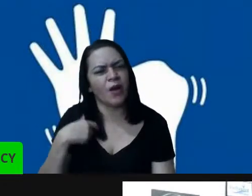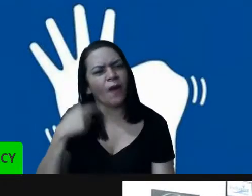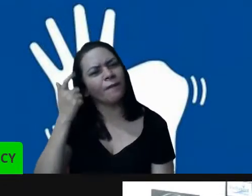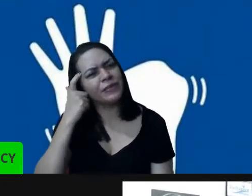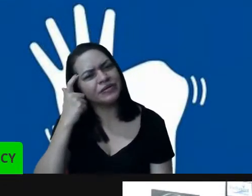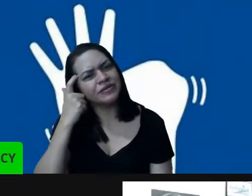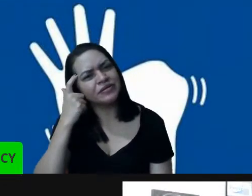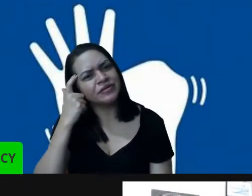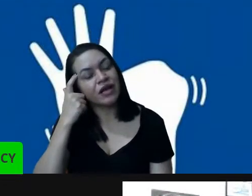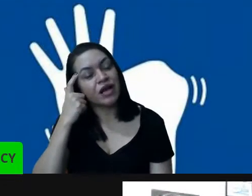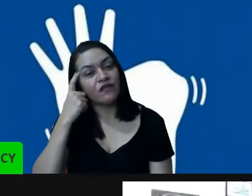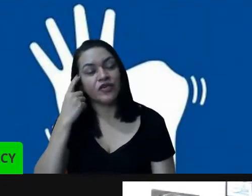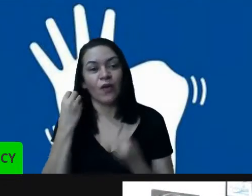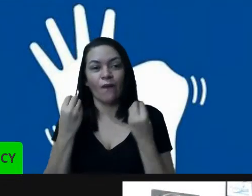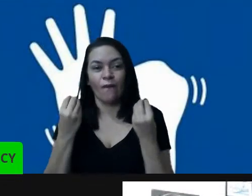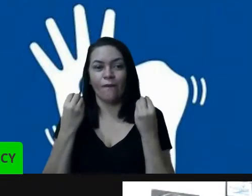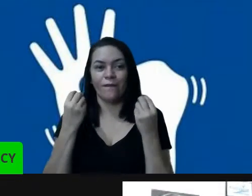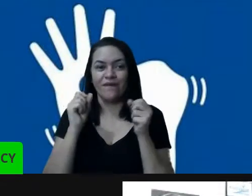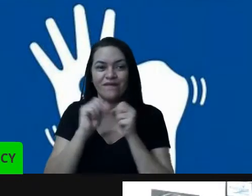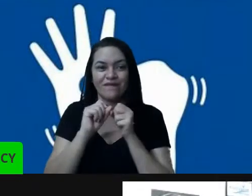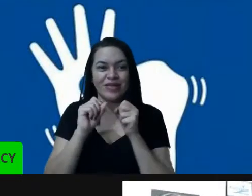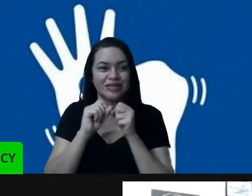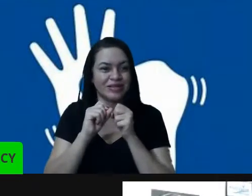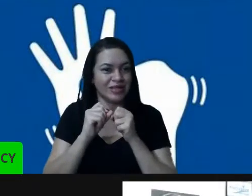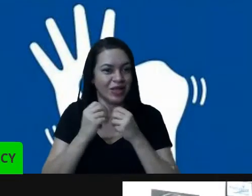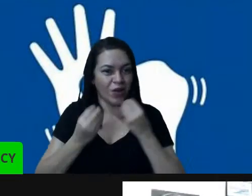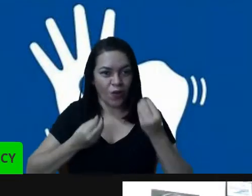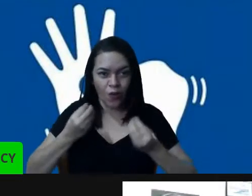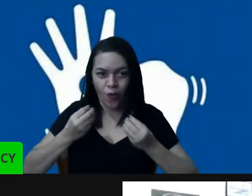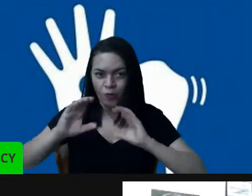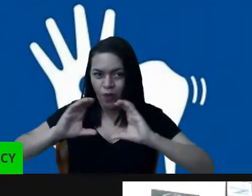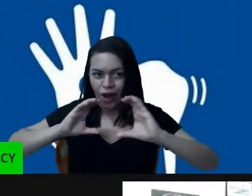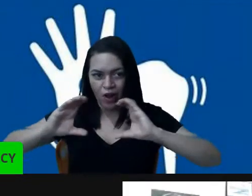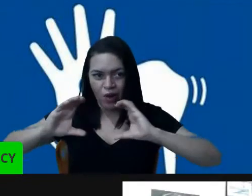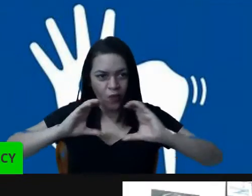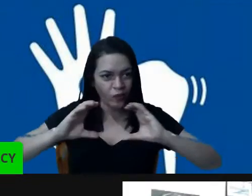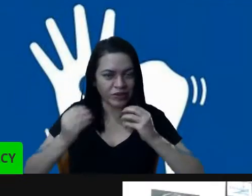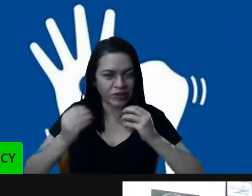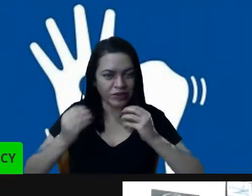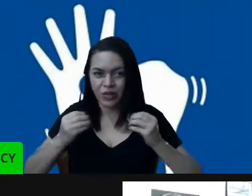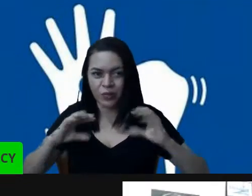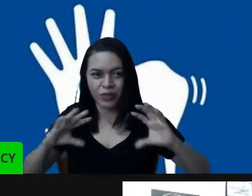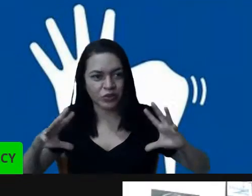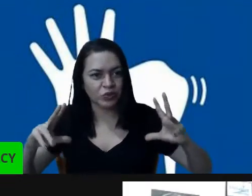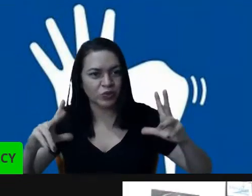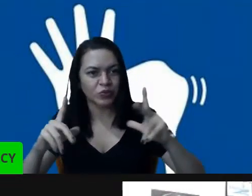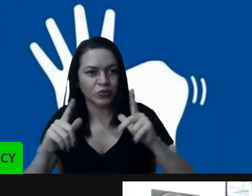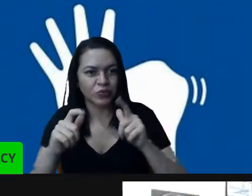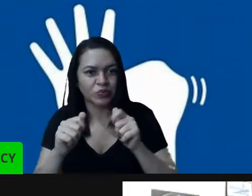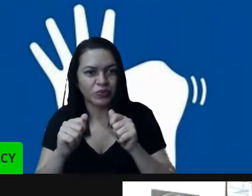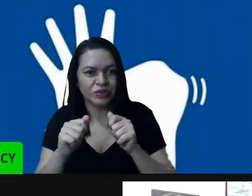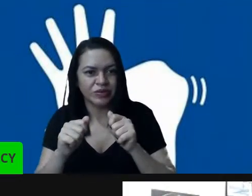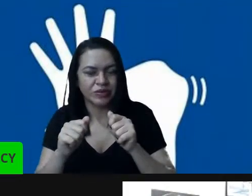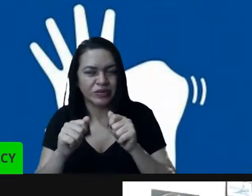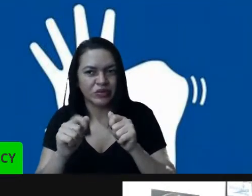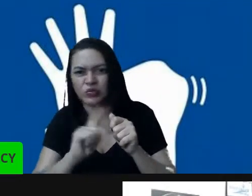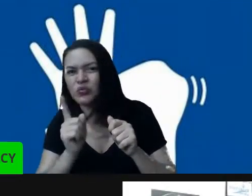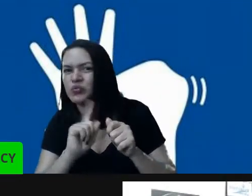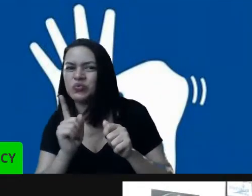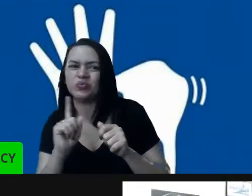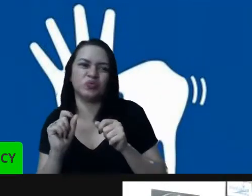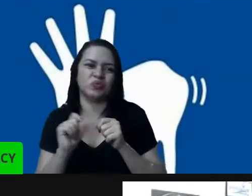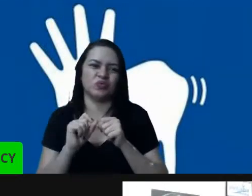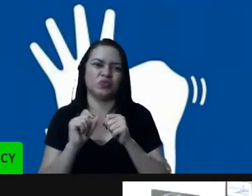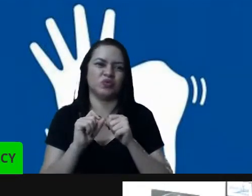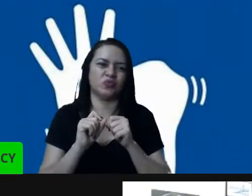inquieto em fazer algo e não colocar a comunicação de fato para todos, então eu preferia nem fazer, né?